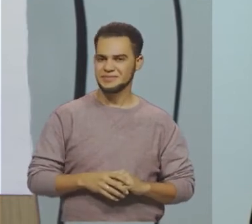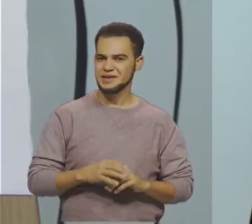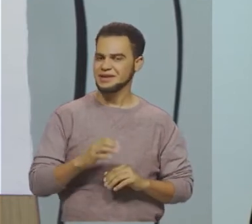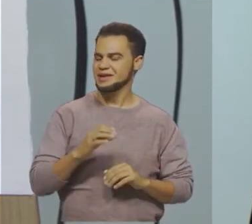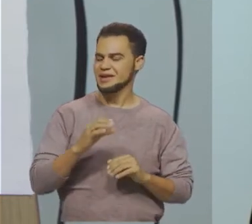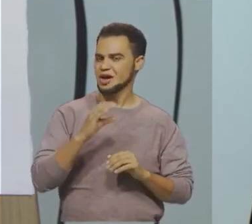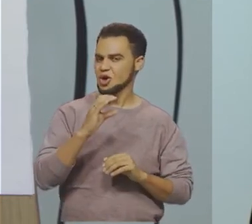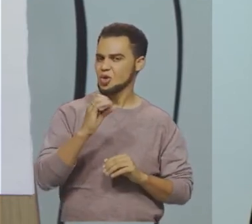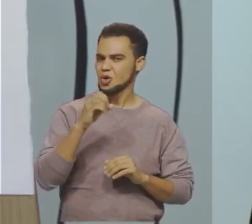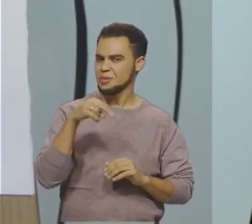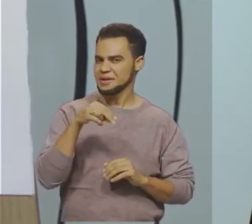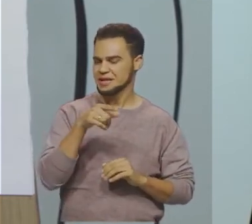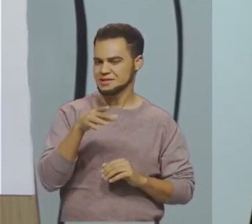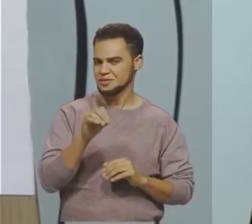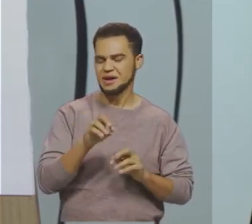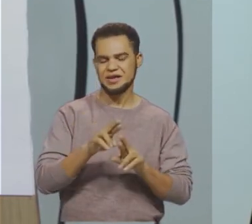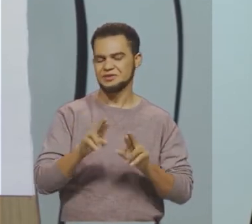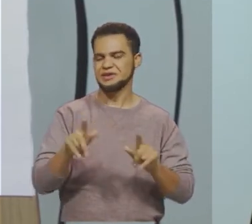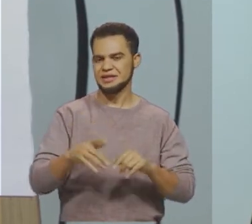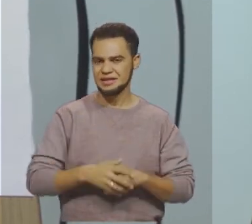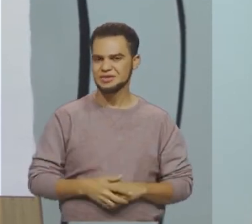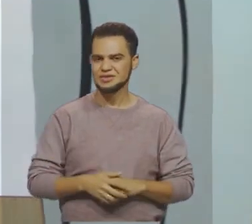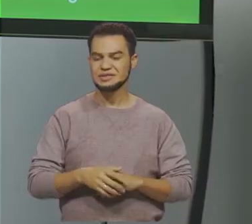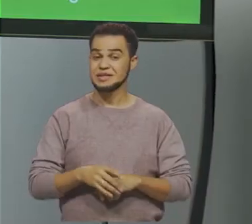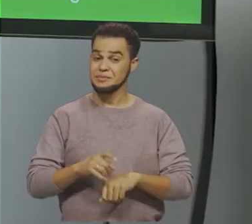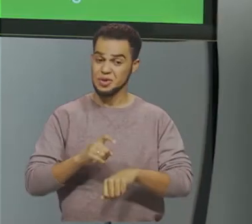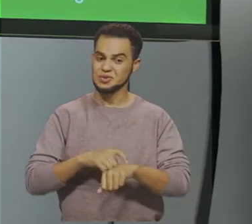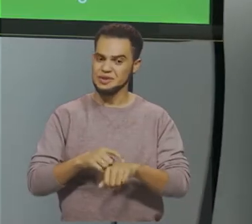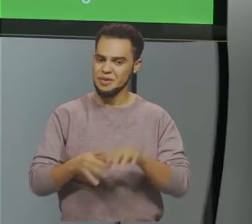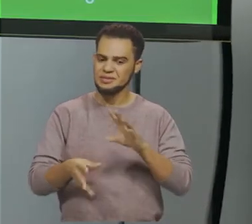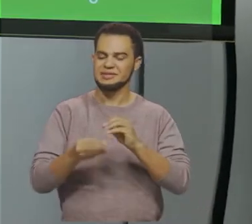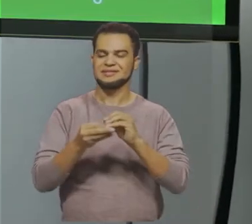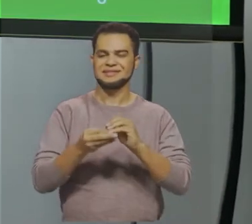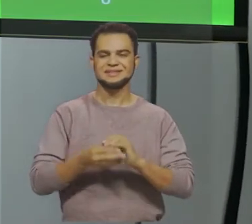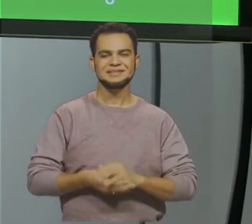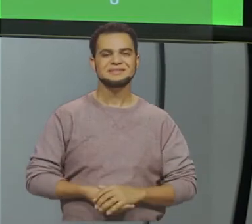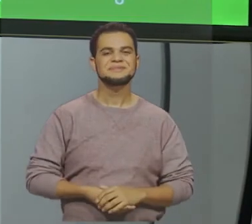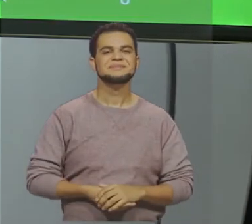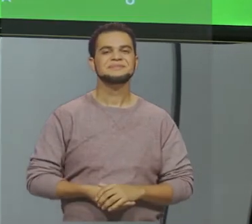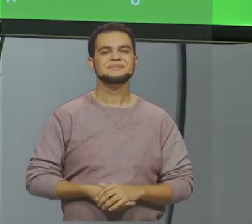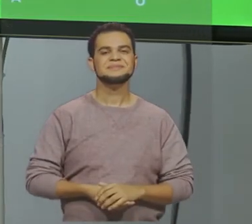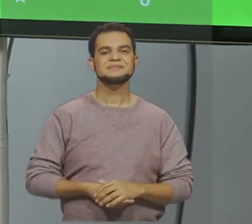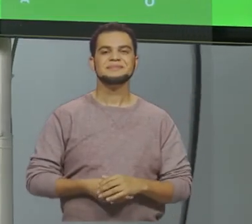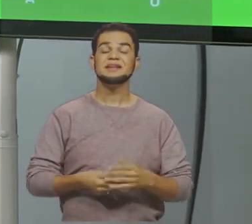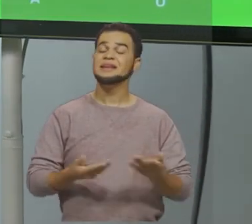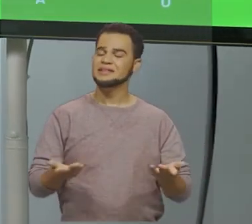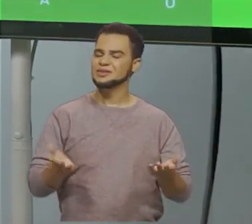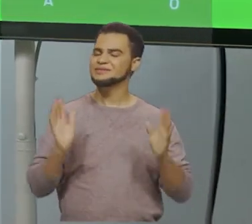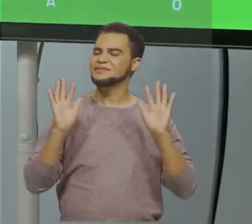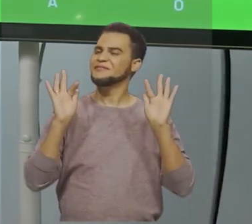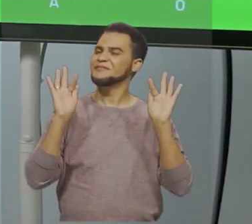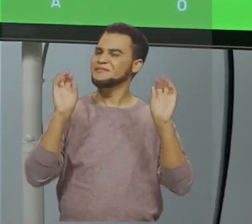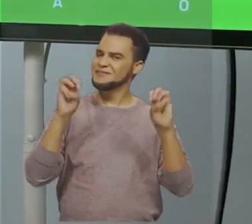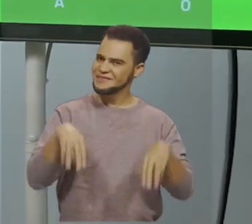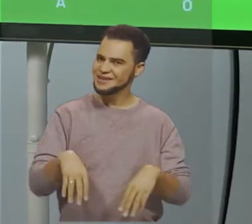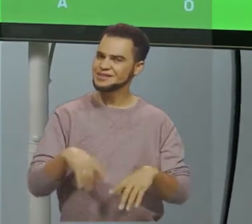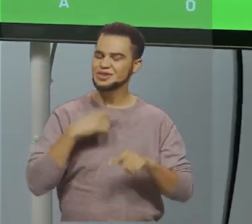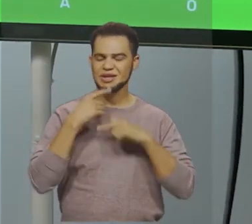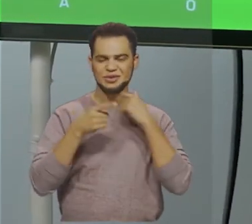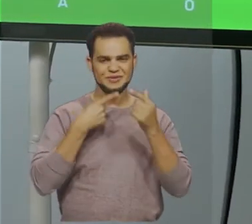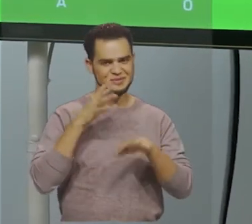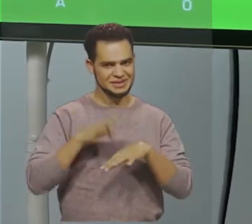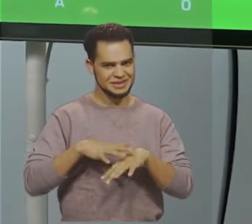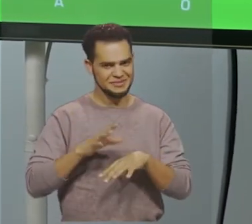rápido. Por causa do tempo. Abraço, tá? Com Deus. Obrigada. Estamos chegando ao fim do Tira Dúvidas de